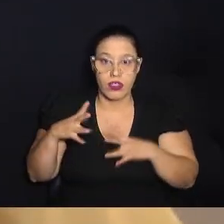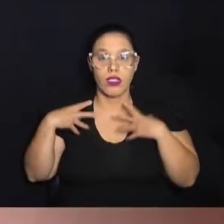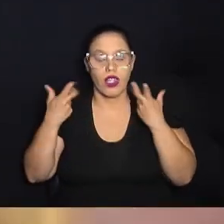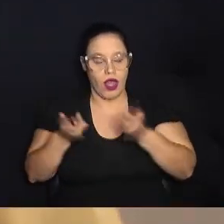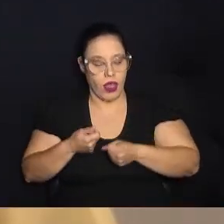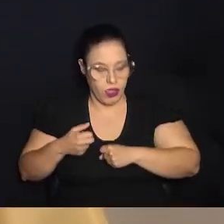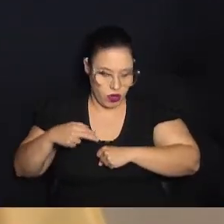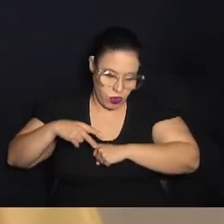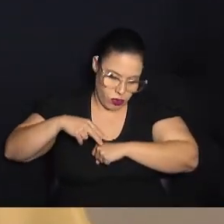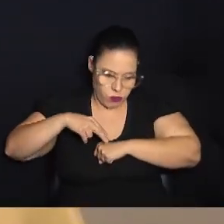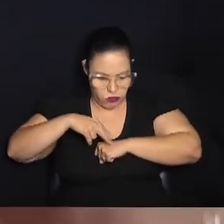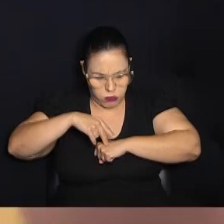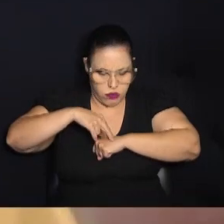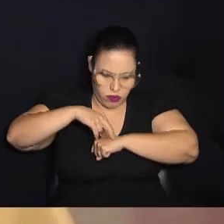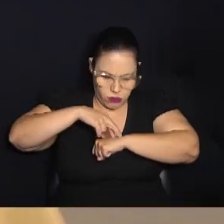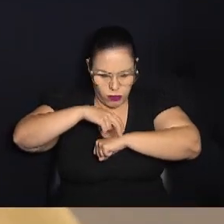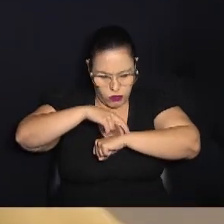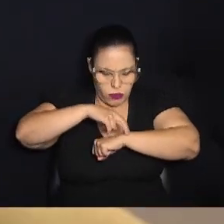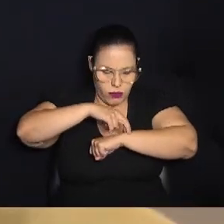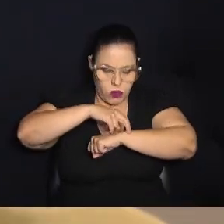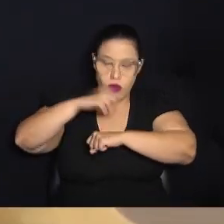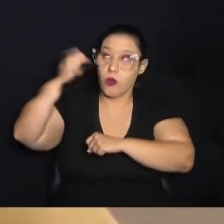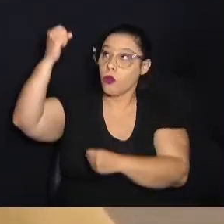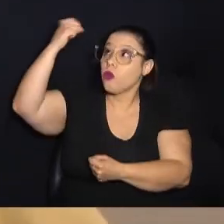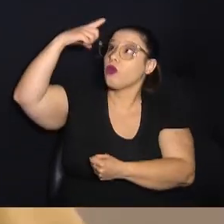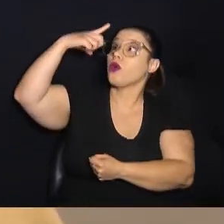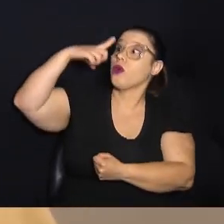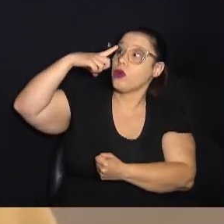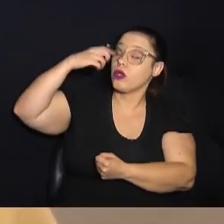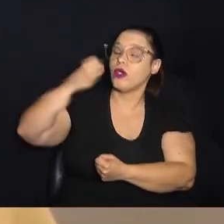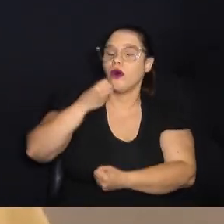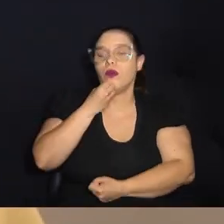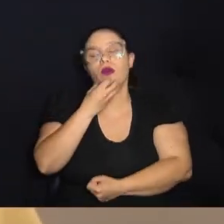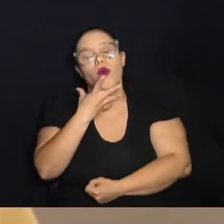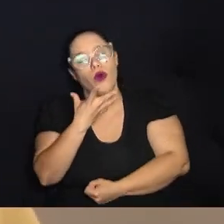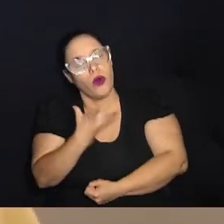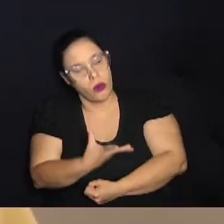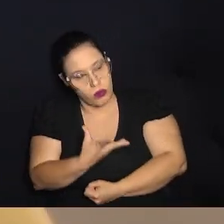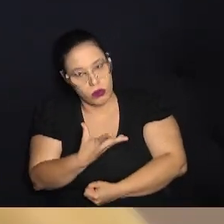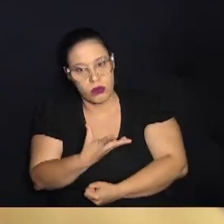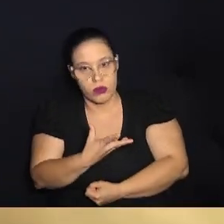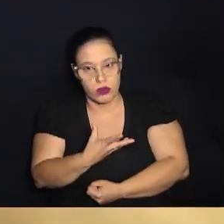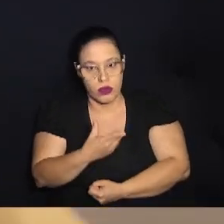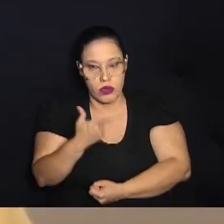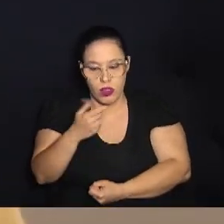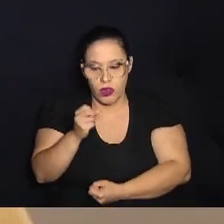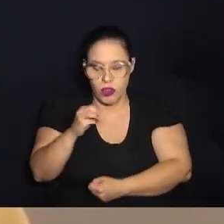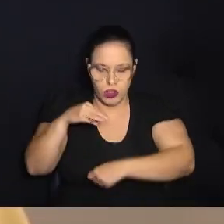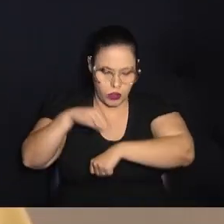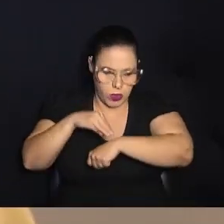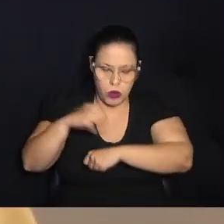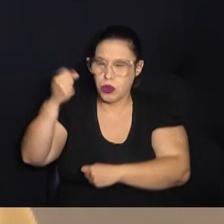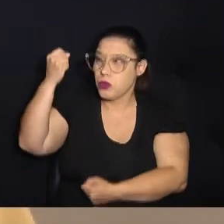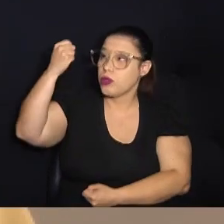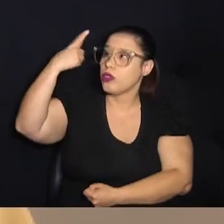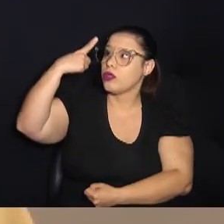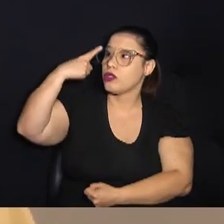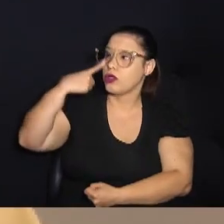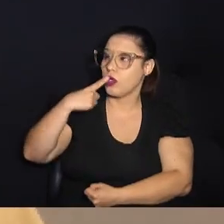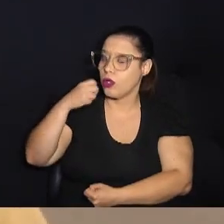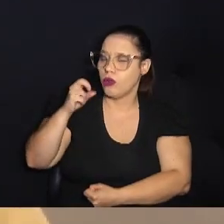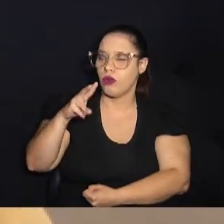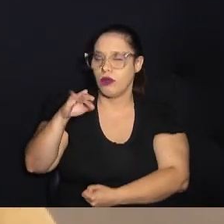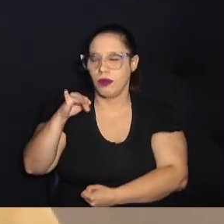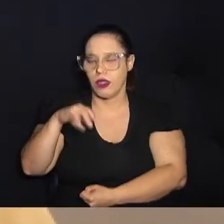Aliás, vamos nos movimentar, mas botar o idoso para pegar um pouco de sol também. Isso ajuda muitíssimo. 20 minutos de sol está ótimo para converter